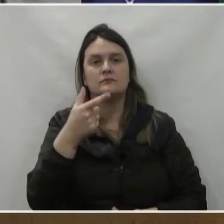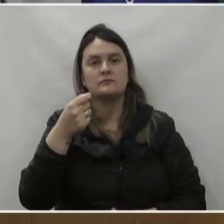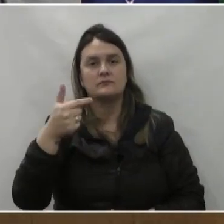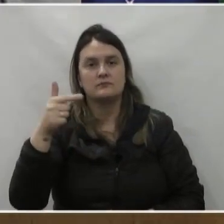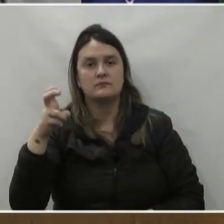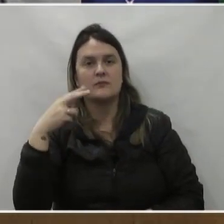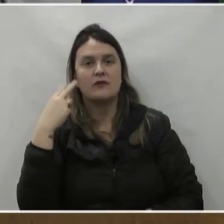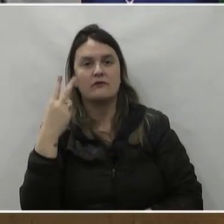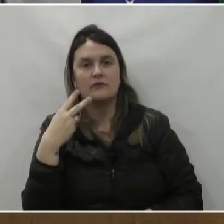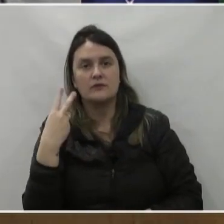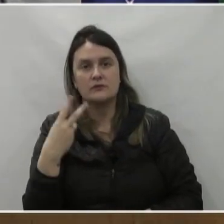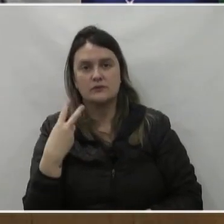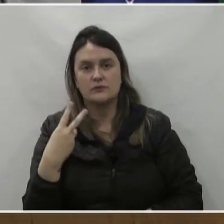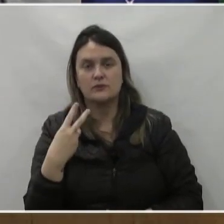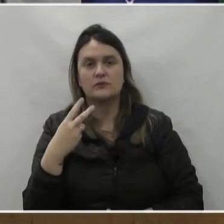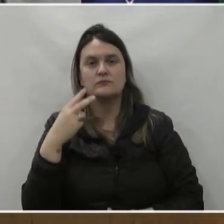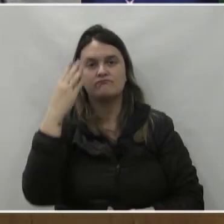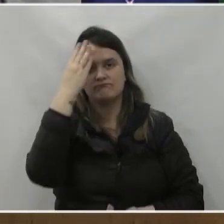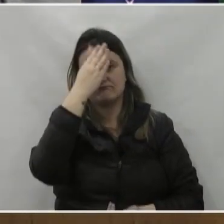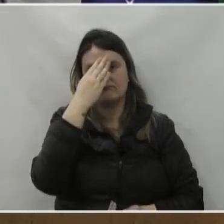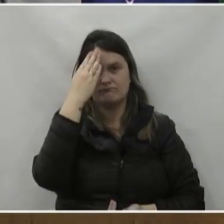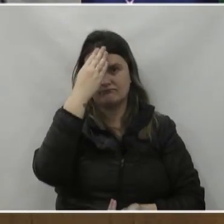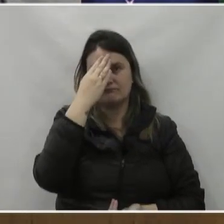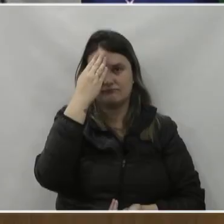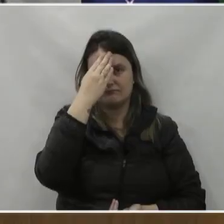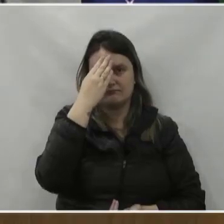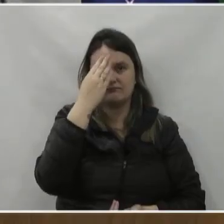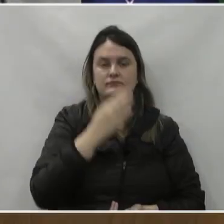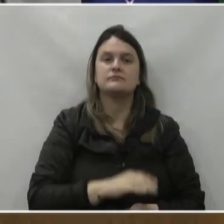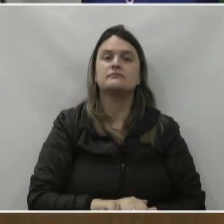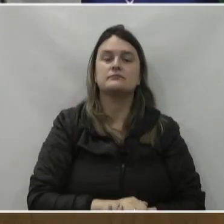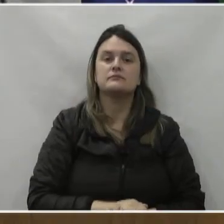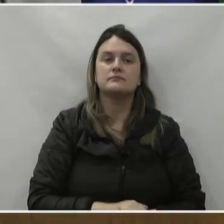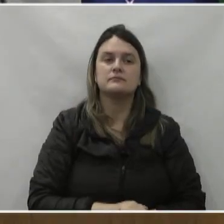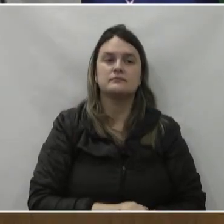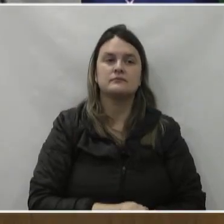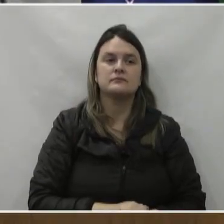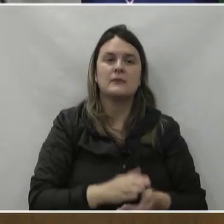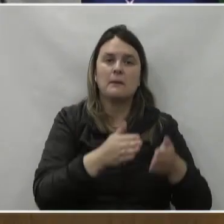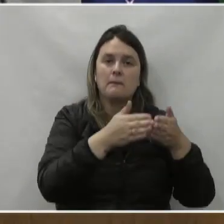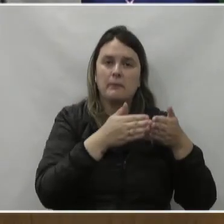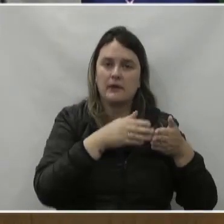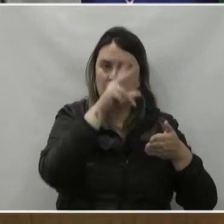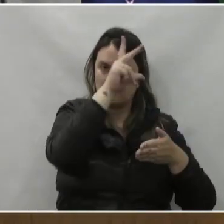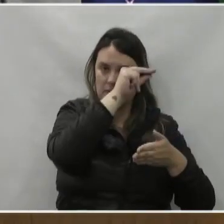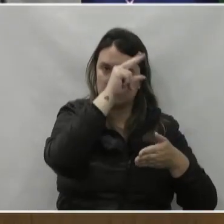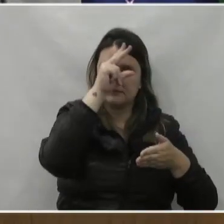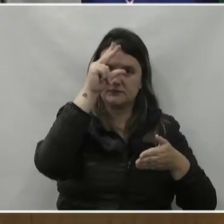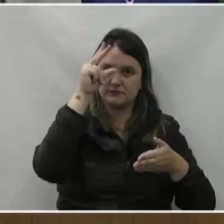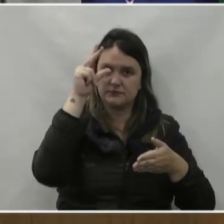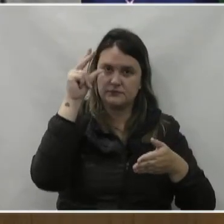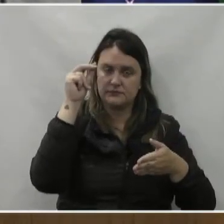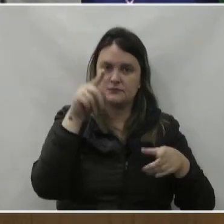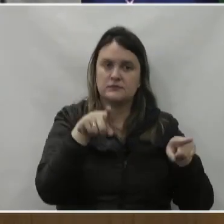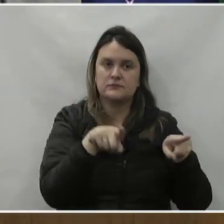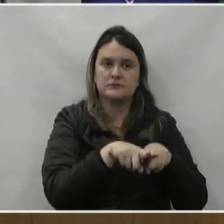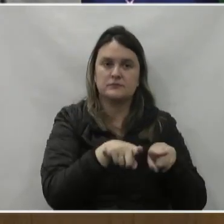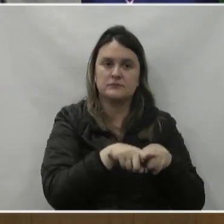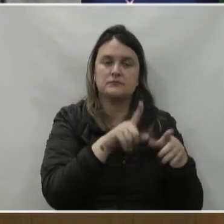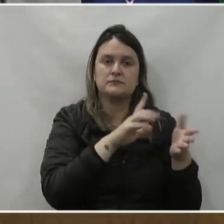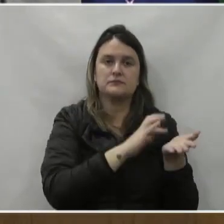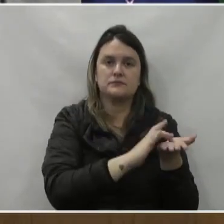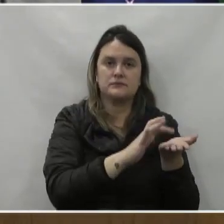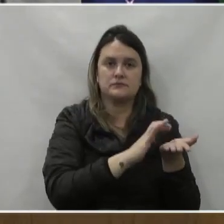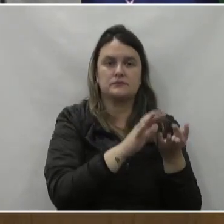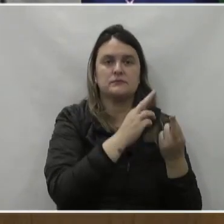408/2025 do vereador Cordovan Frederico de Melo Neto ao Poder Executivo Municipal, por meio da